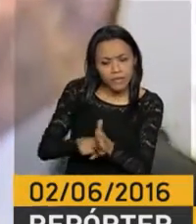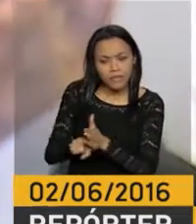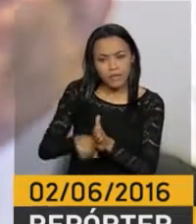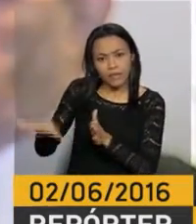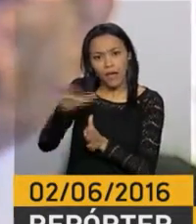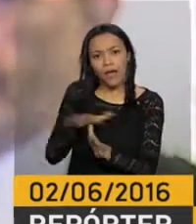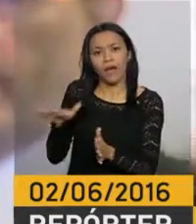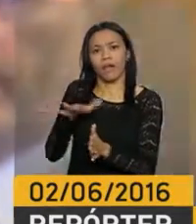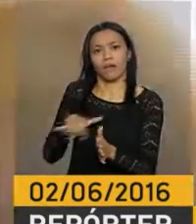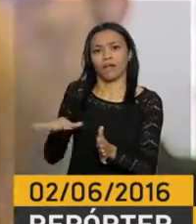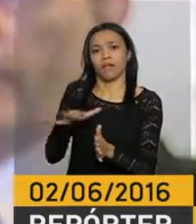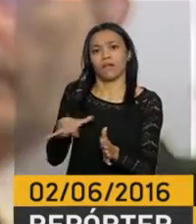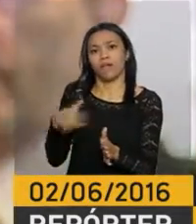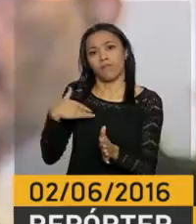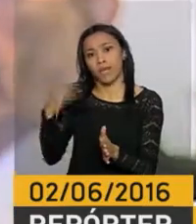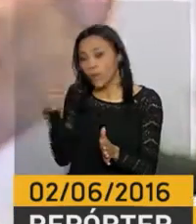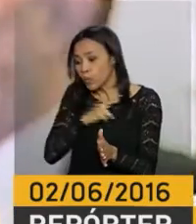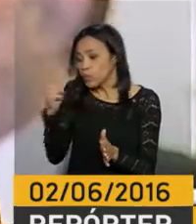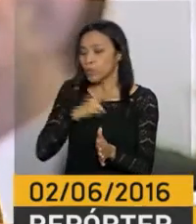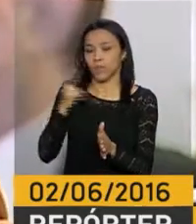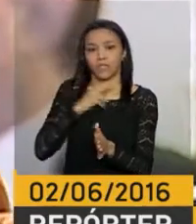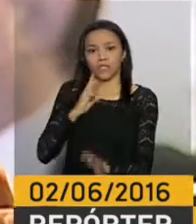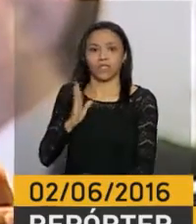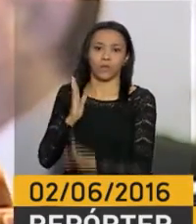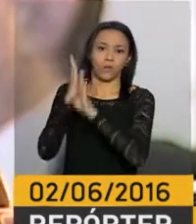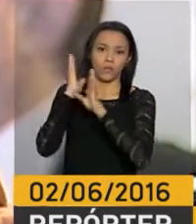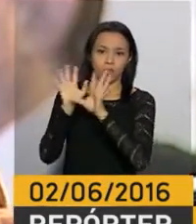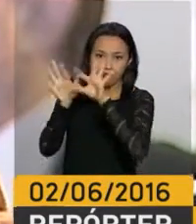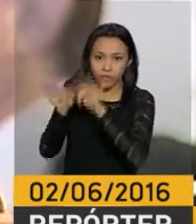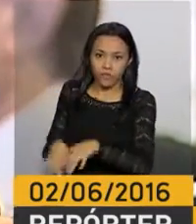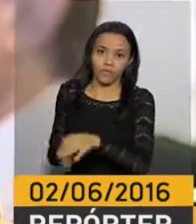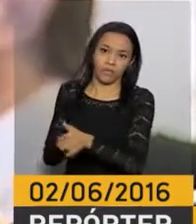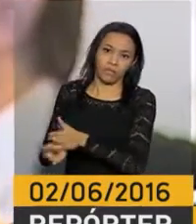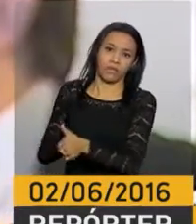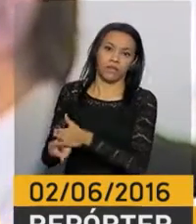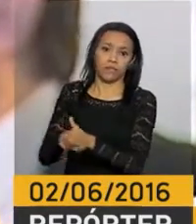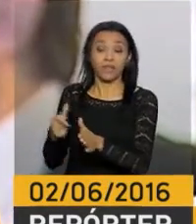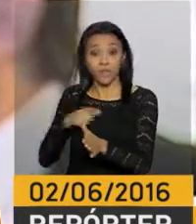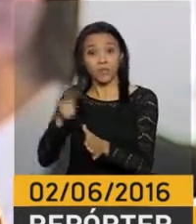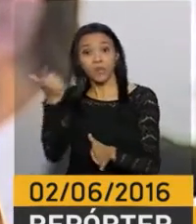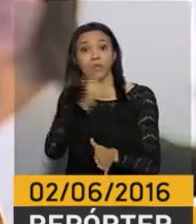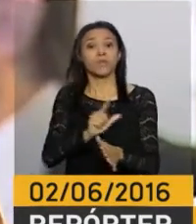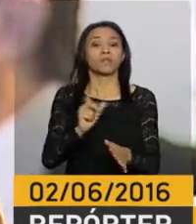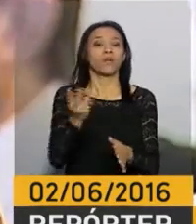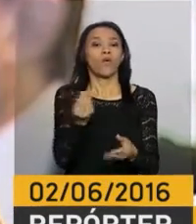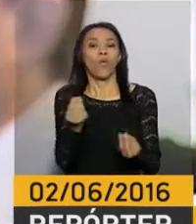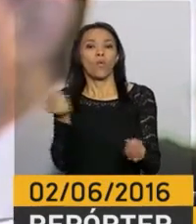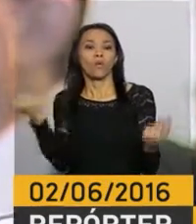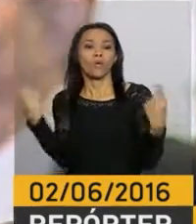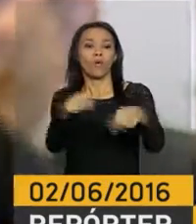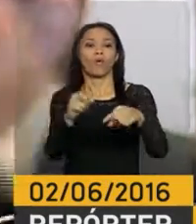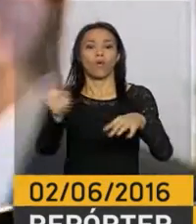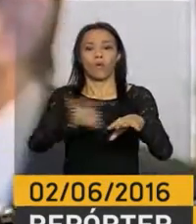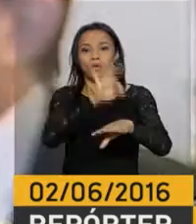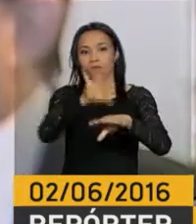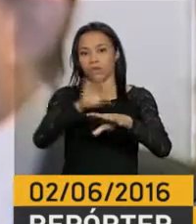os esforços para que isso seja rapidamente concluído e tenhamos as ferramentas para combater o vírus.